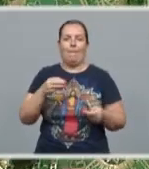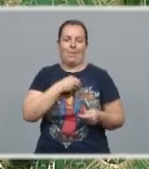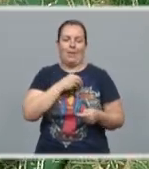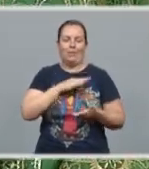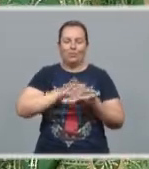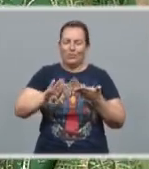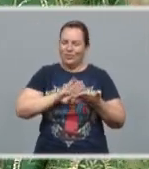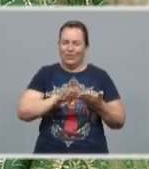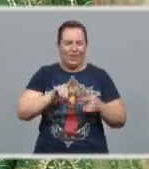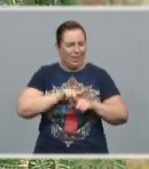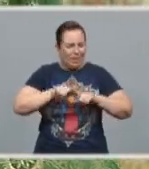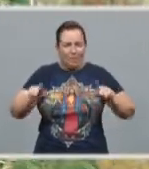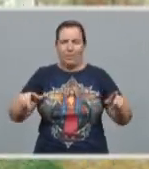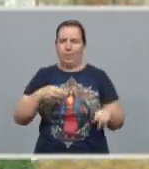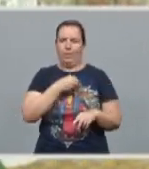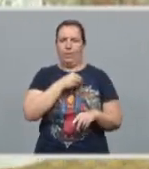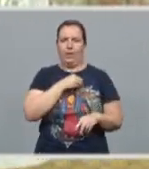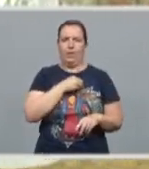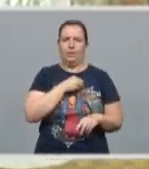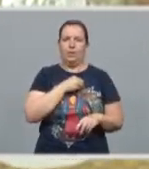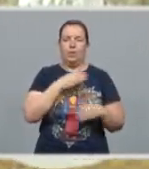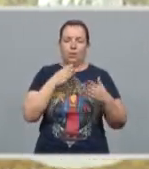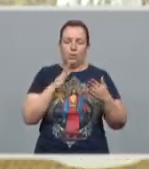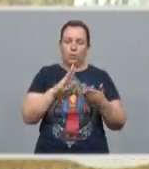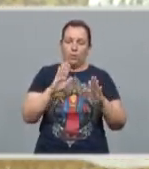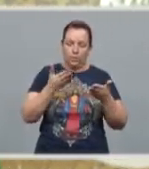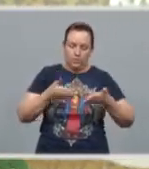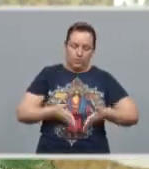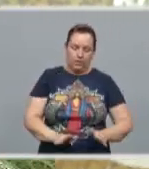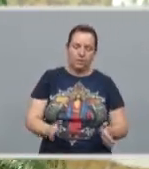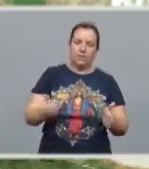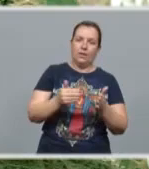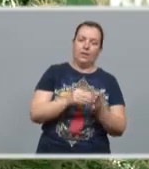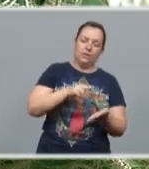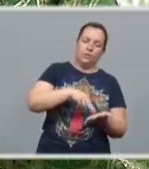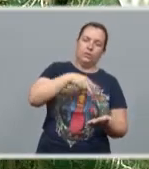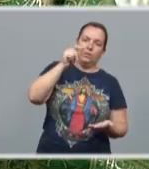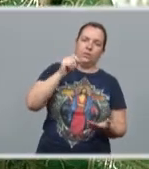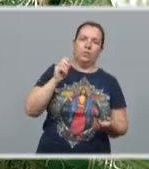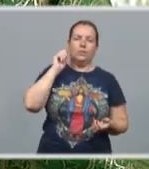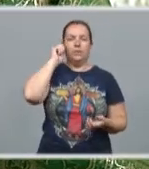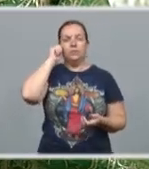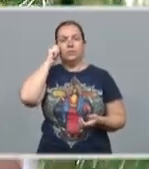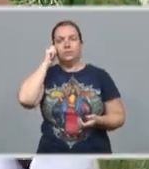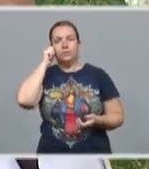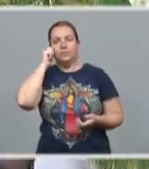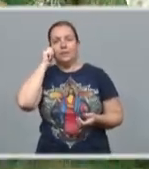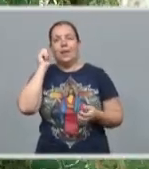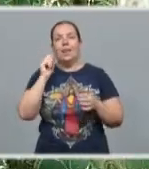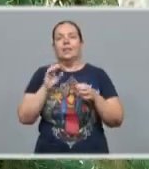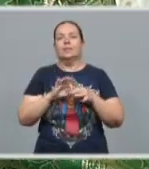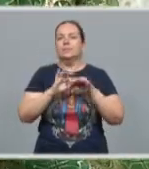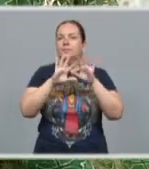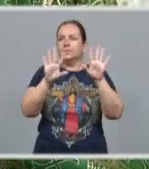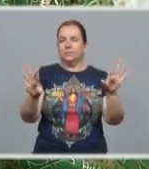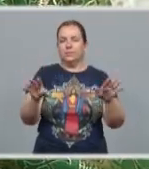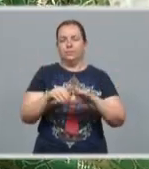Desde o momento do nascimento até sua ressurreição, é o mistério da